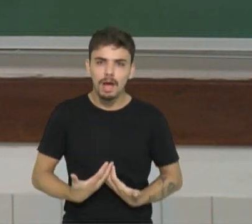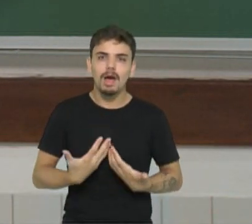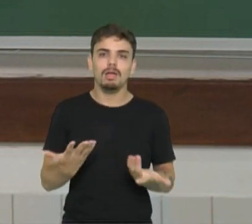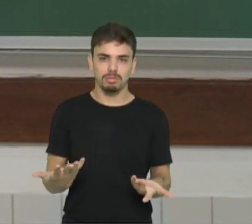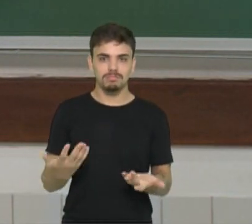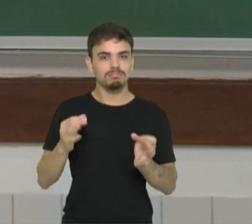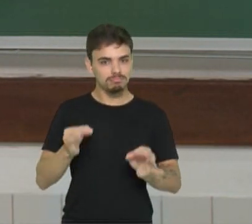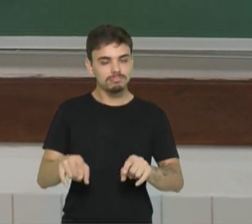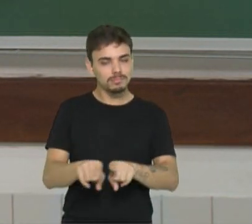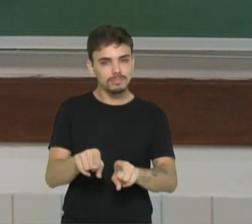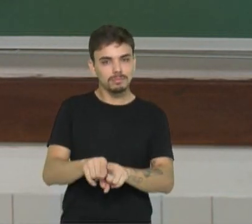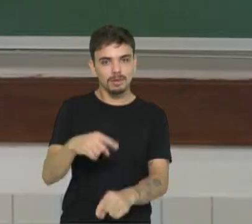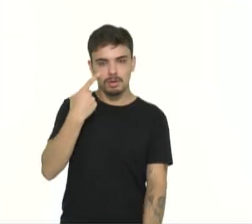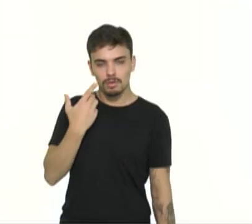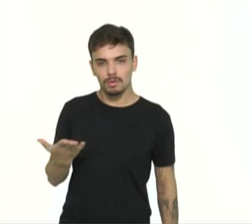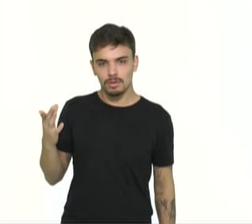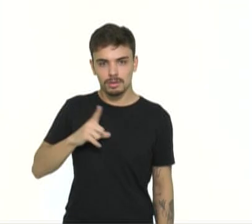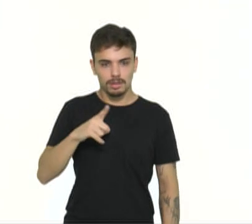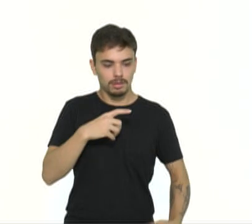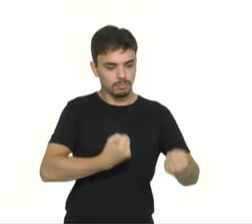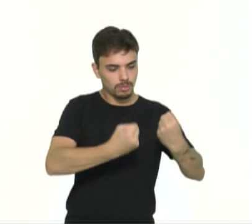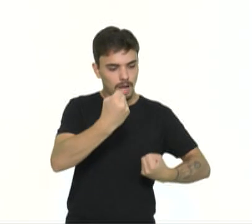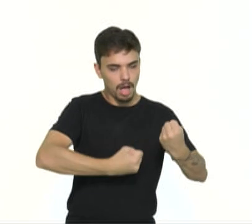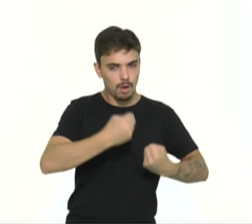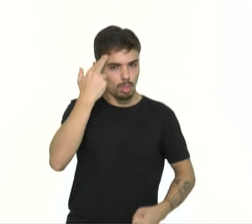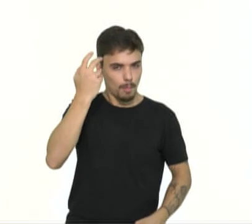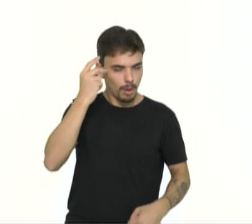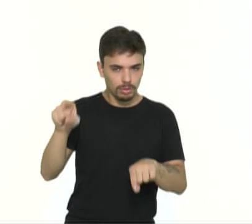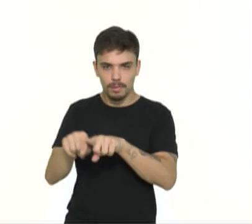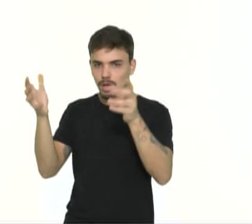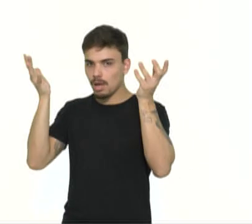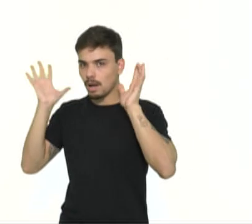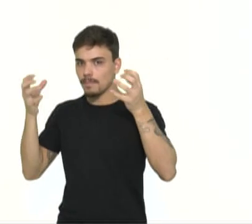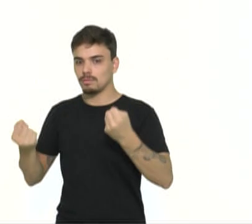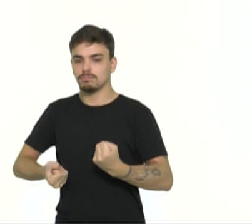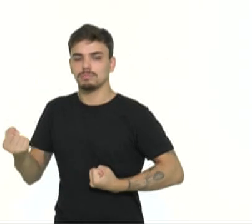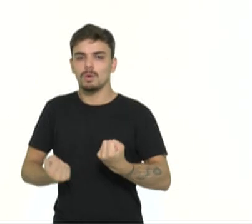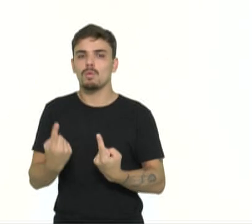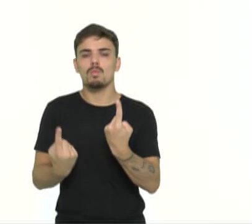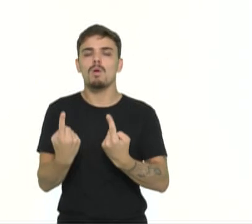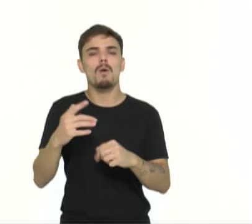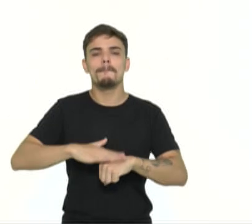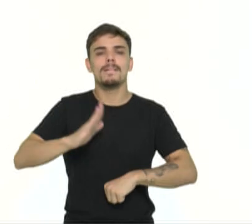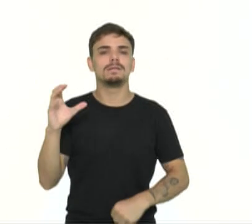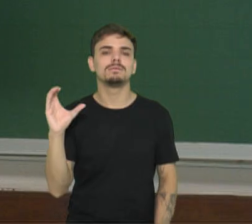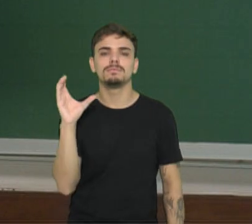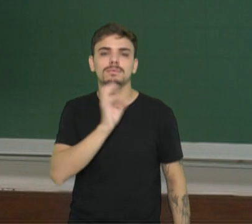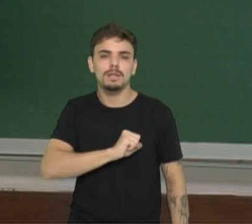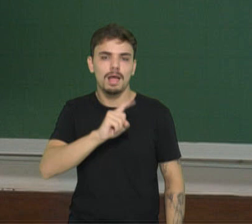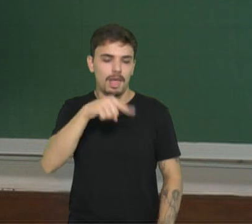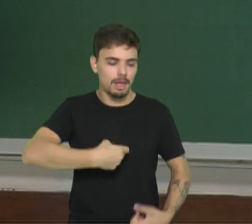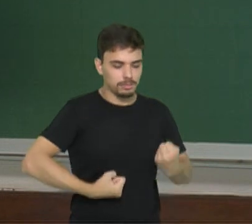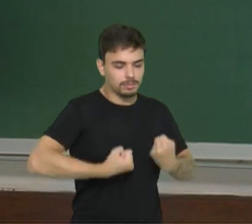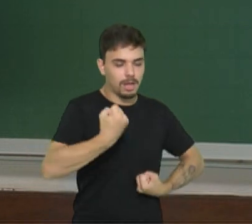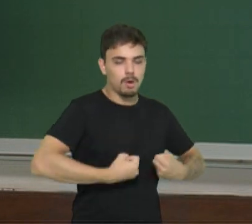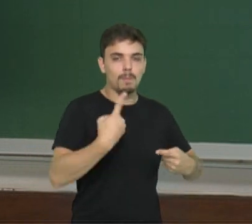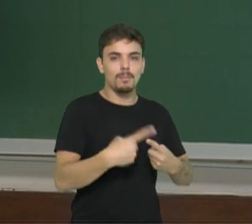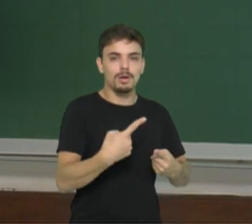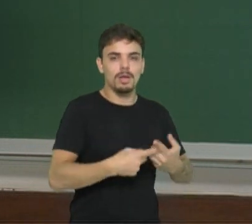Então, olha só, entre o caminhão e o carro, qual vai conseguir ter uma maior aceleração? O carro, porque a massa dele é